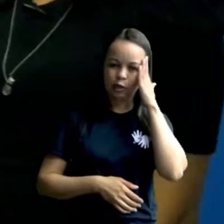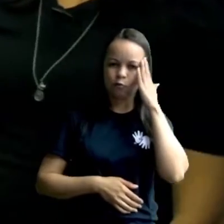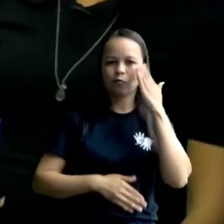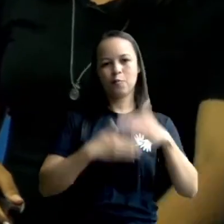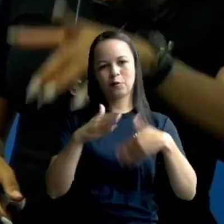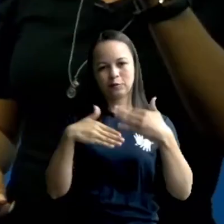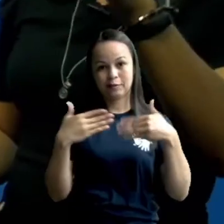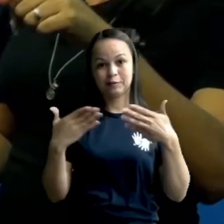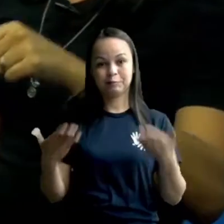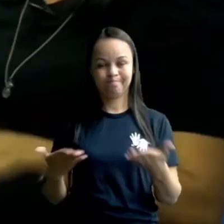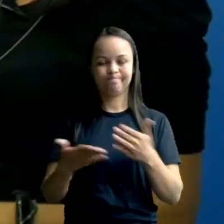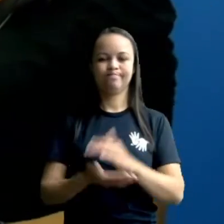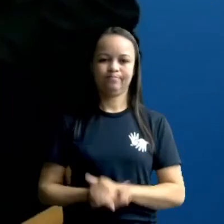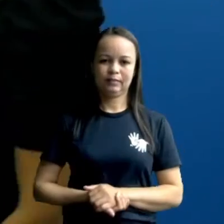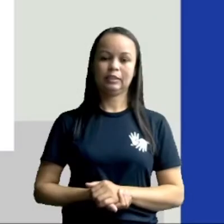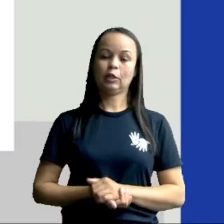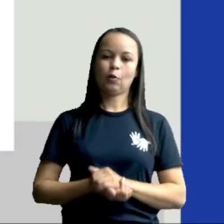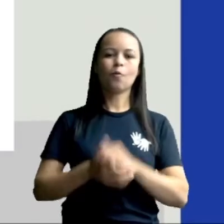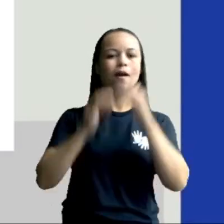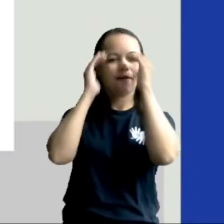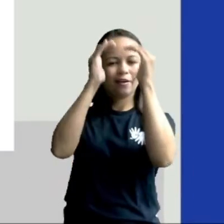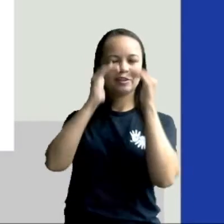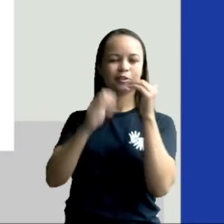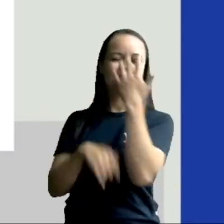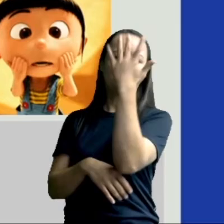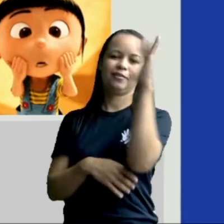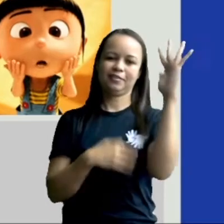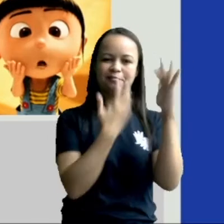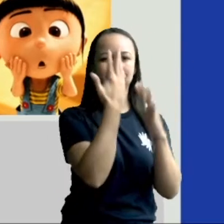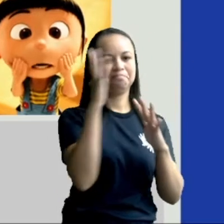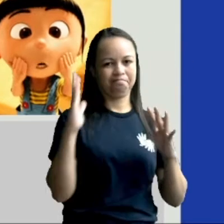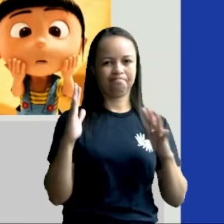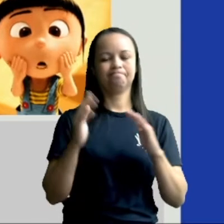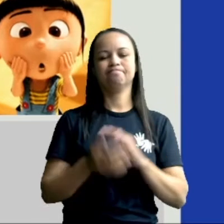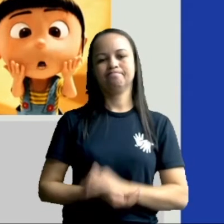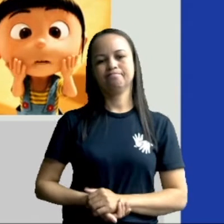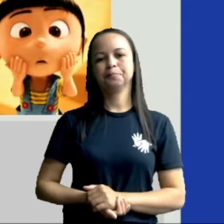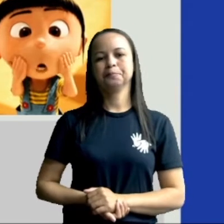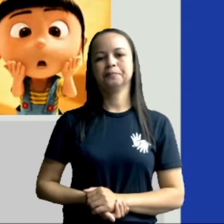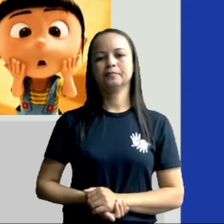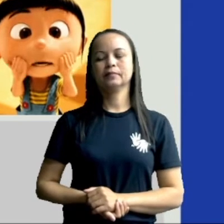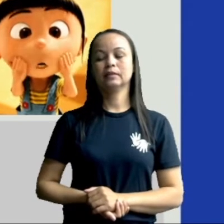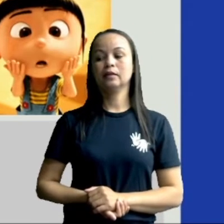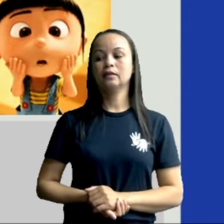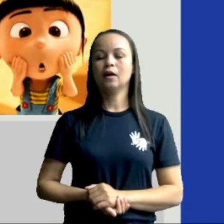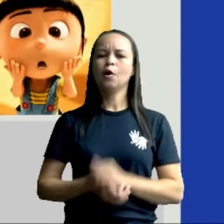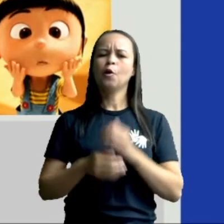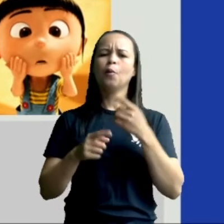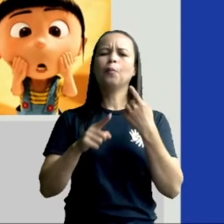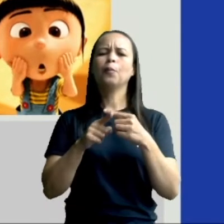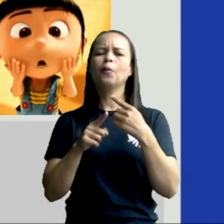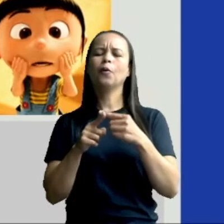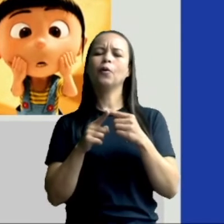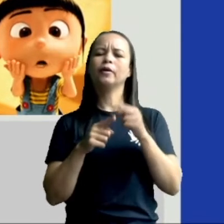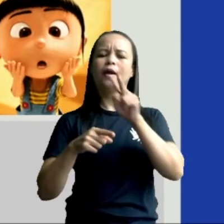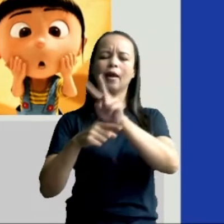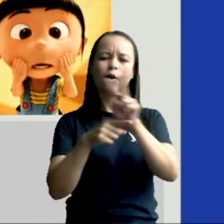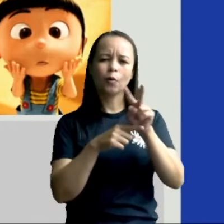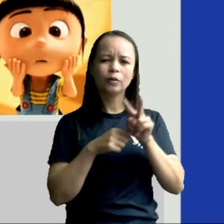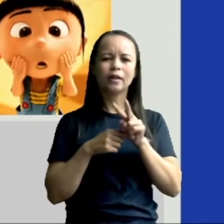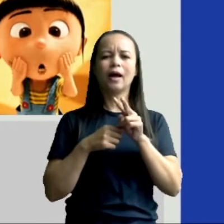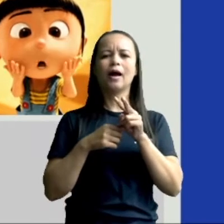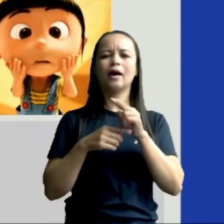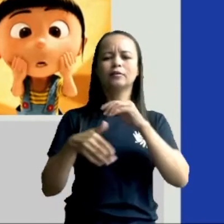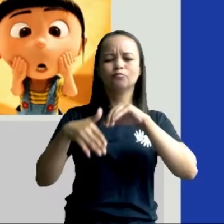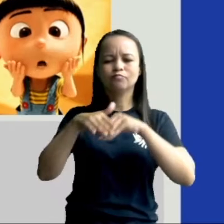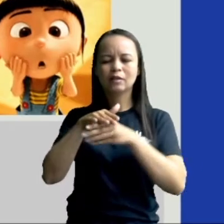é o processo agora? Então, ó, respeita as árvores. Vamos lá, continuando. Por que preservar e conservar os